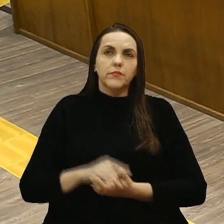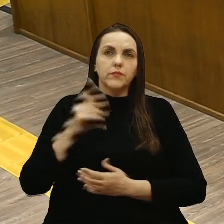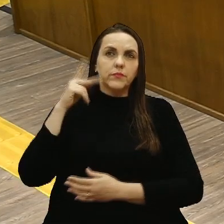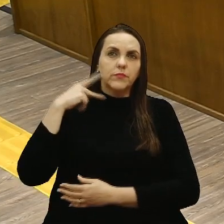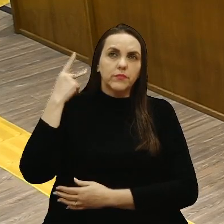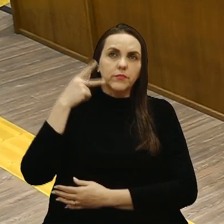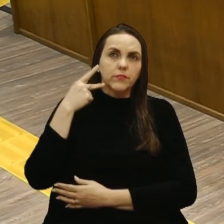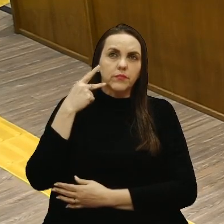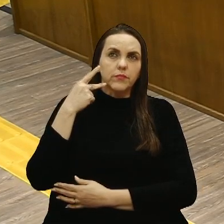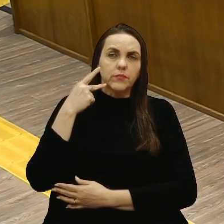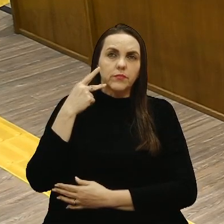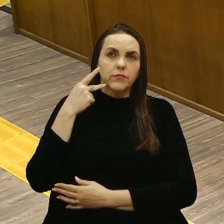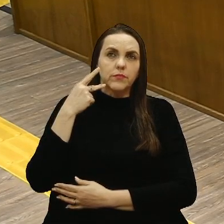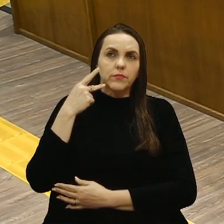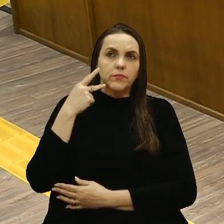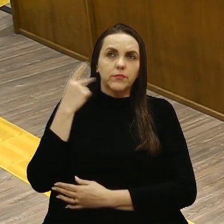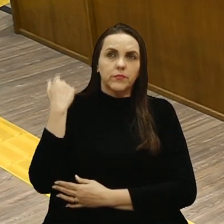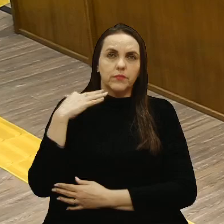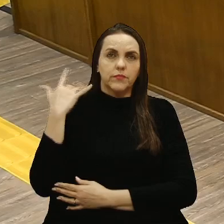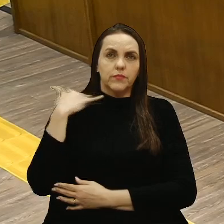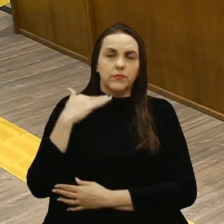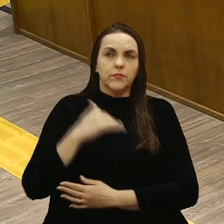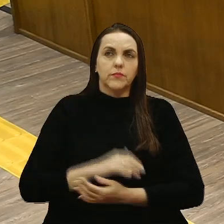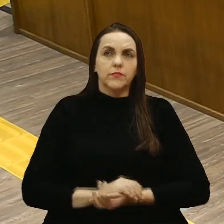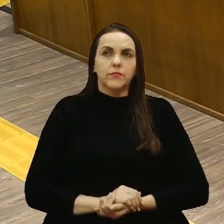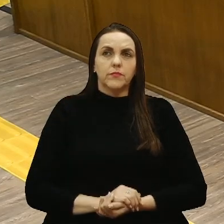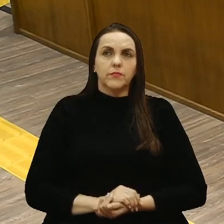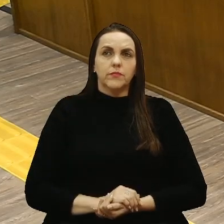vereadora Andressa Marques.